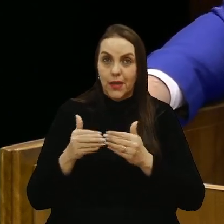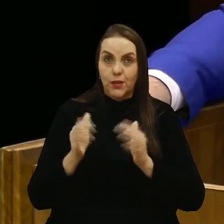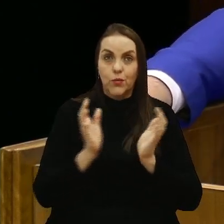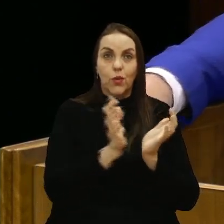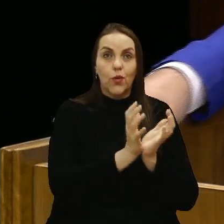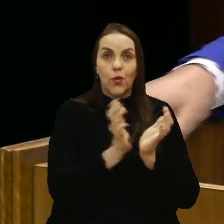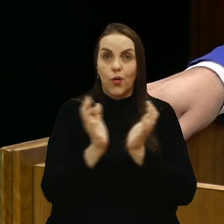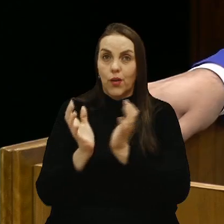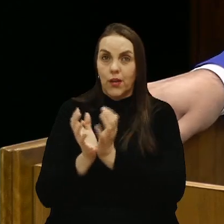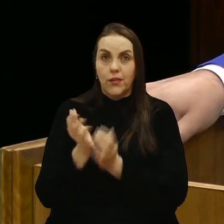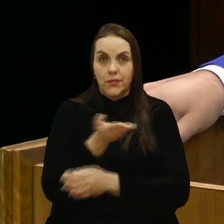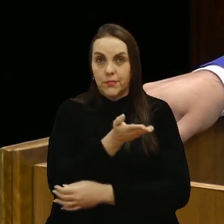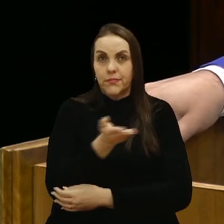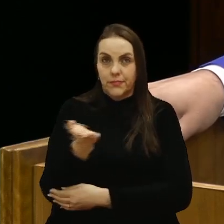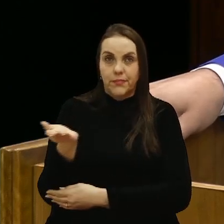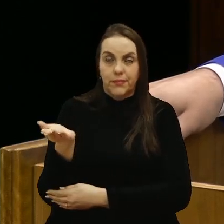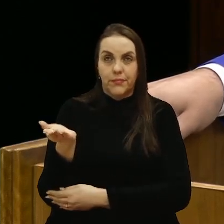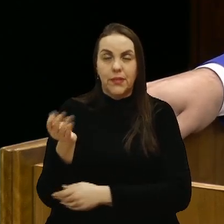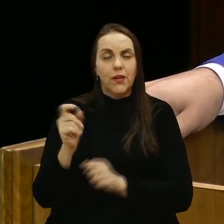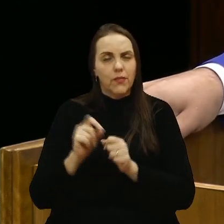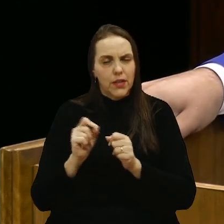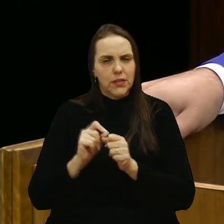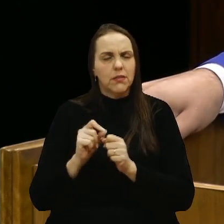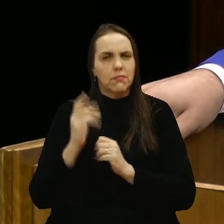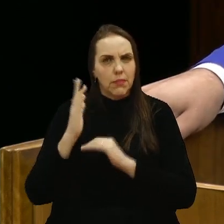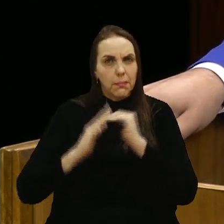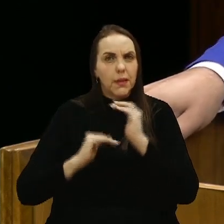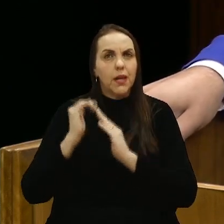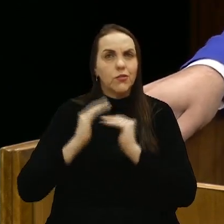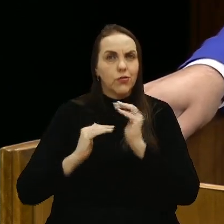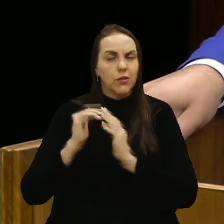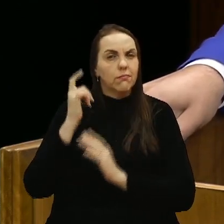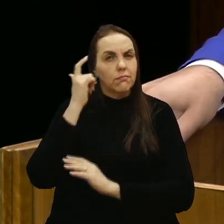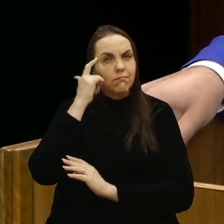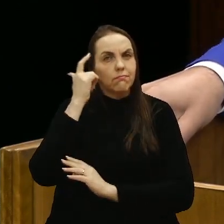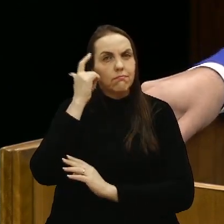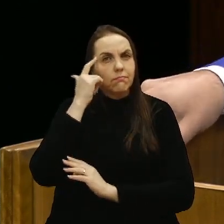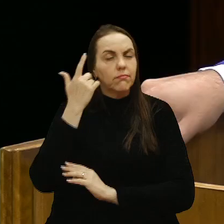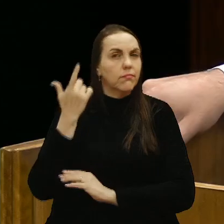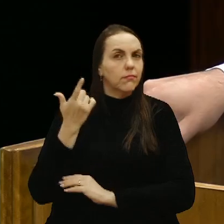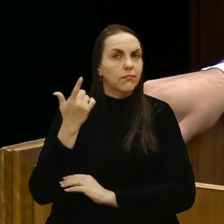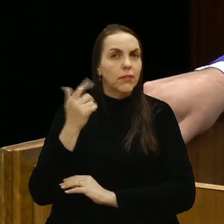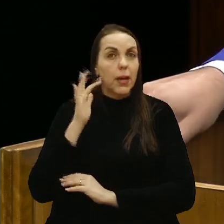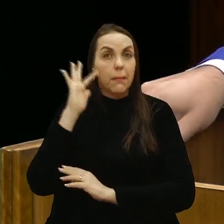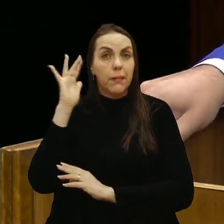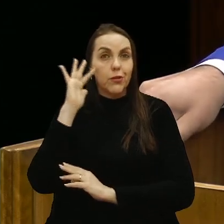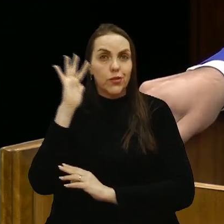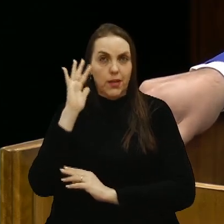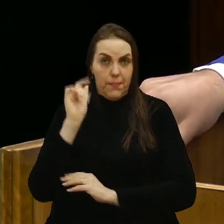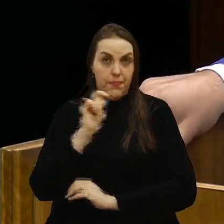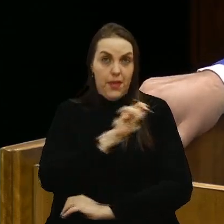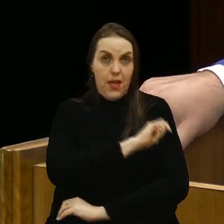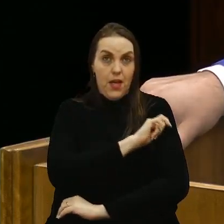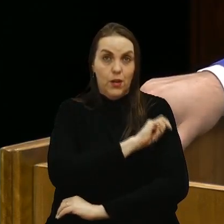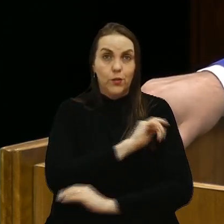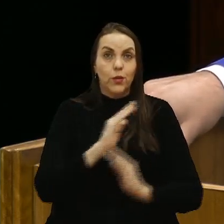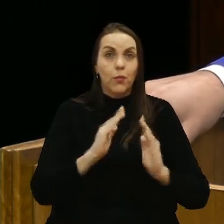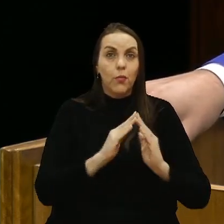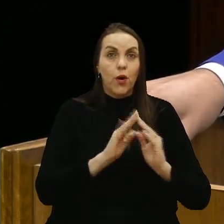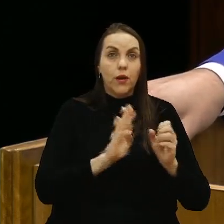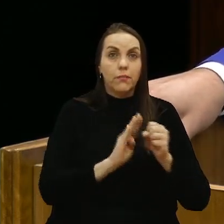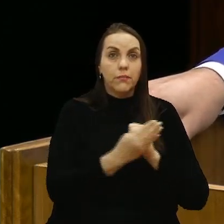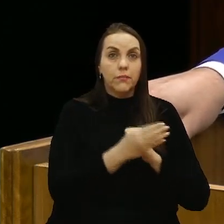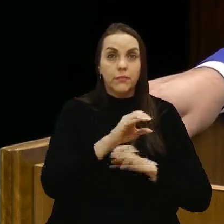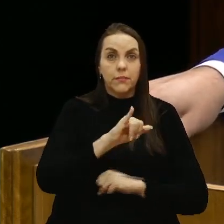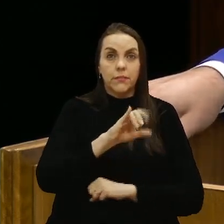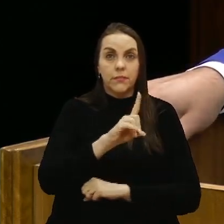colegas edis aqui que façam um exercício. Vamos pensar um estudante que mora lá no Cidade